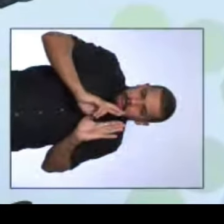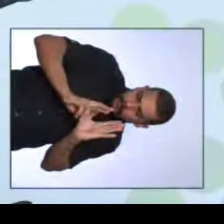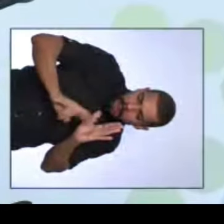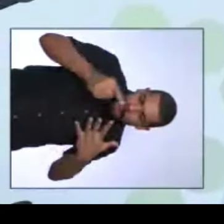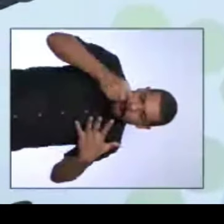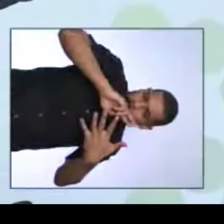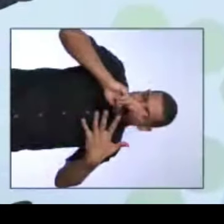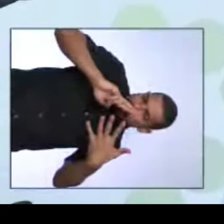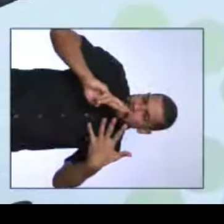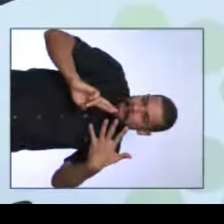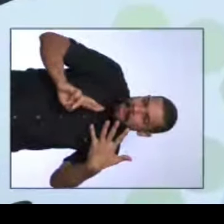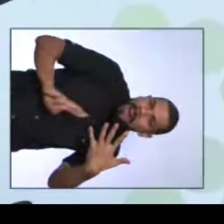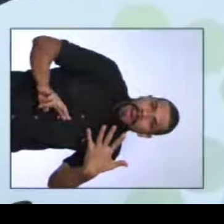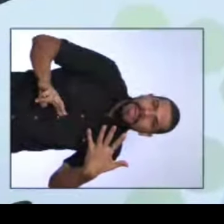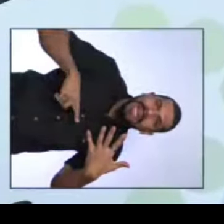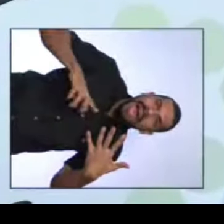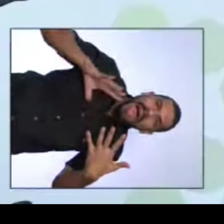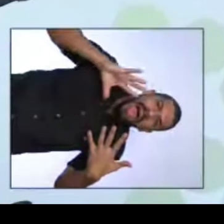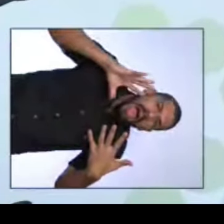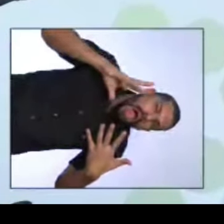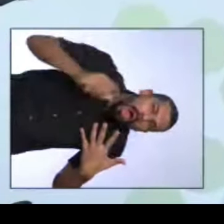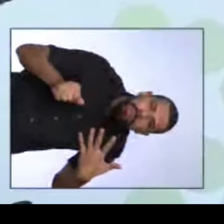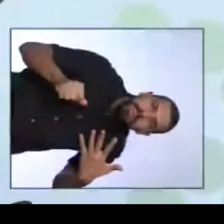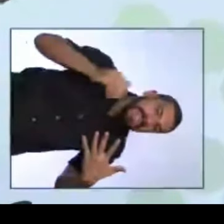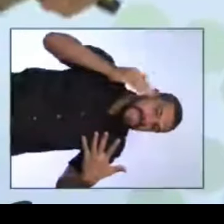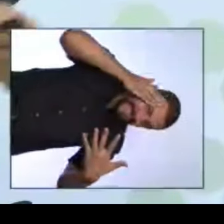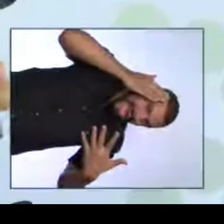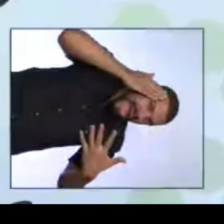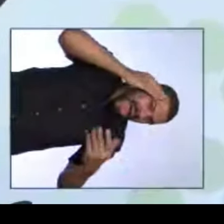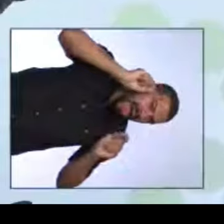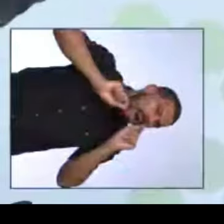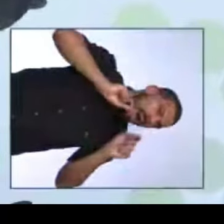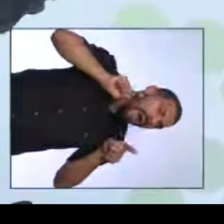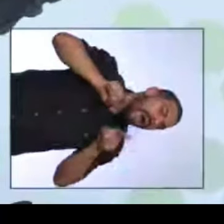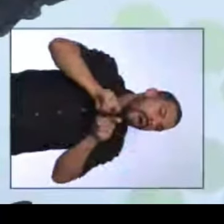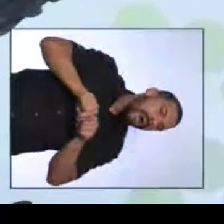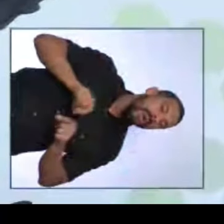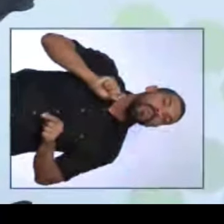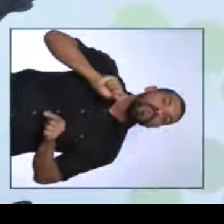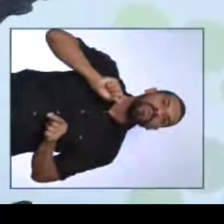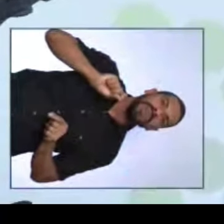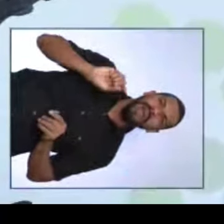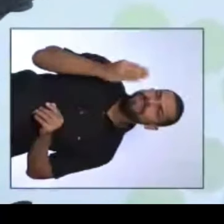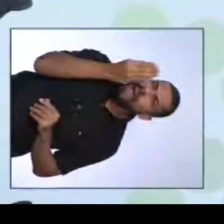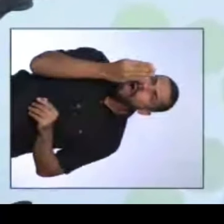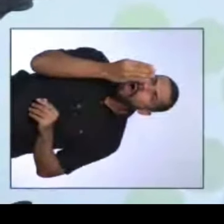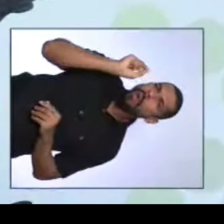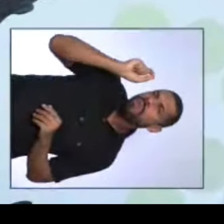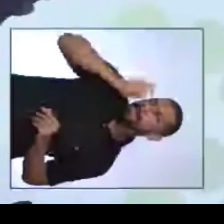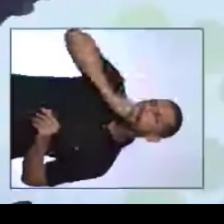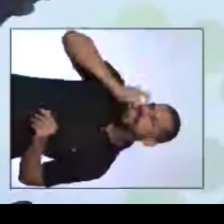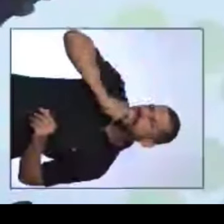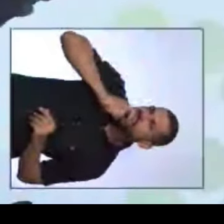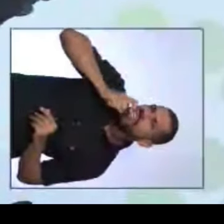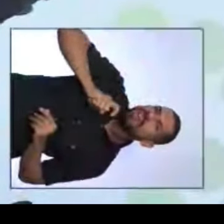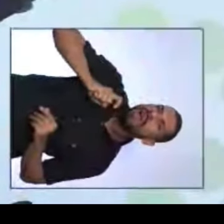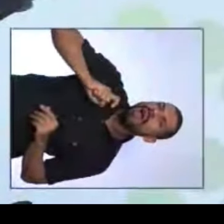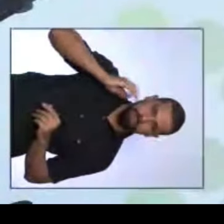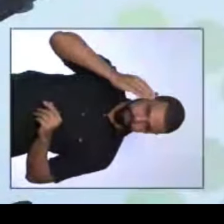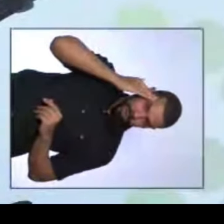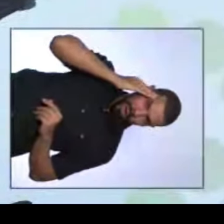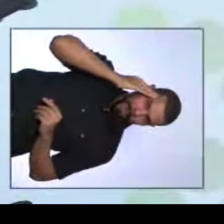É um jornal completo. Sabemos diferenciar o que é fake news, conforme disse a nossa aluna, e o que não é fake news, o que são notícias verdadeiras.